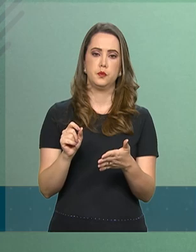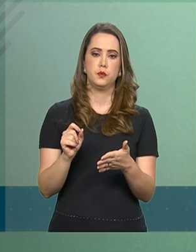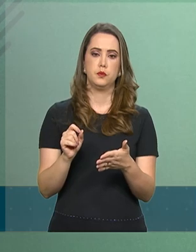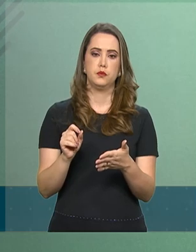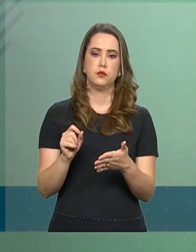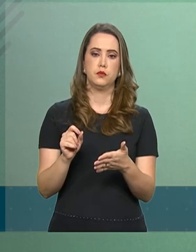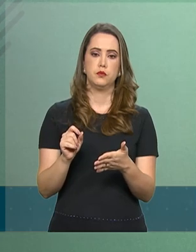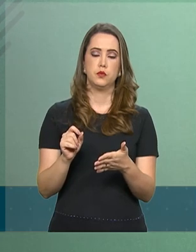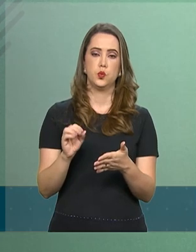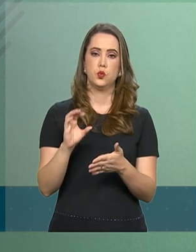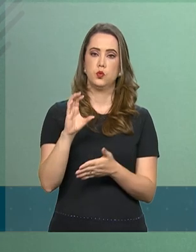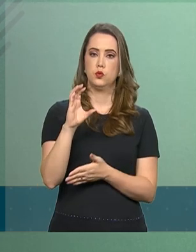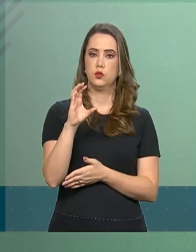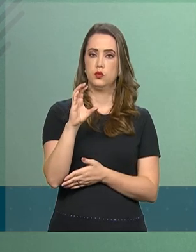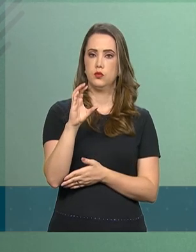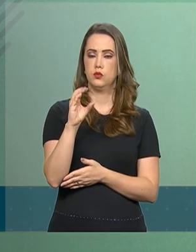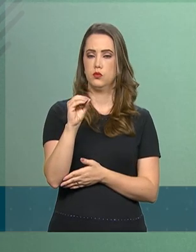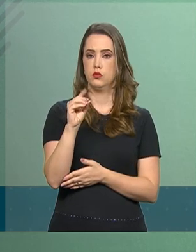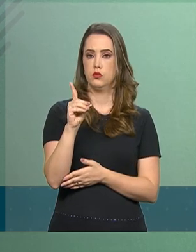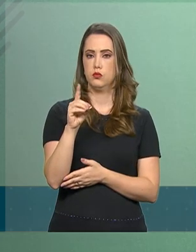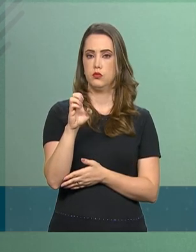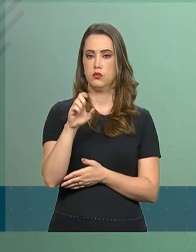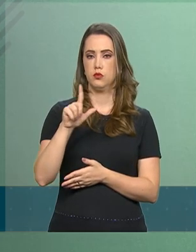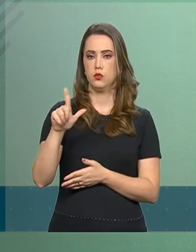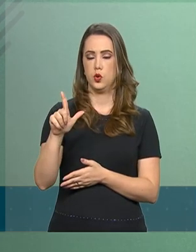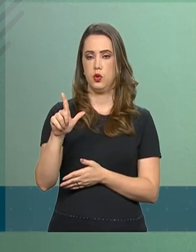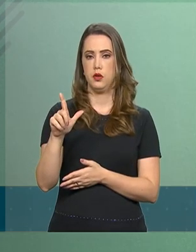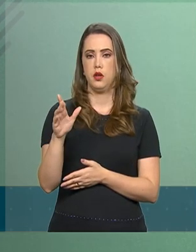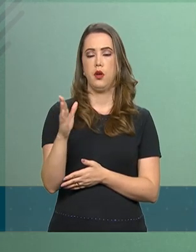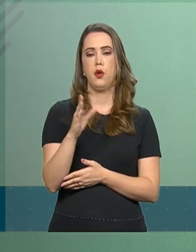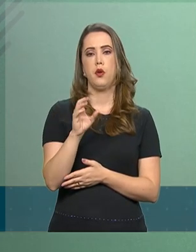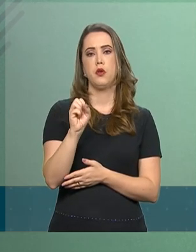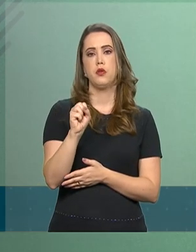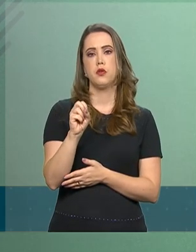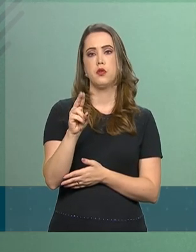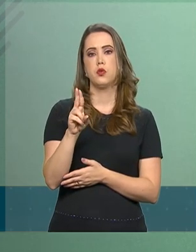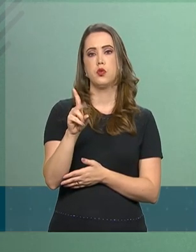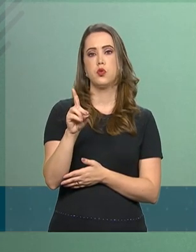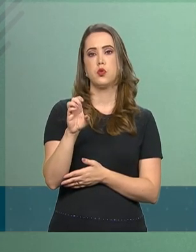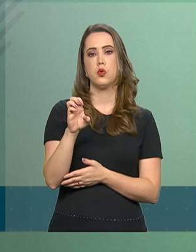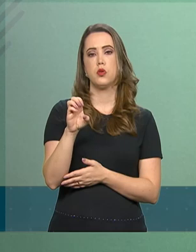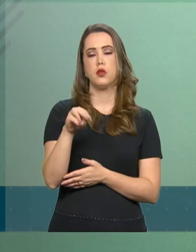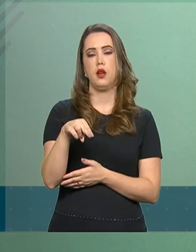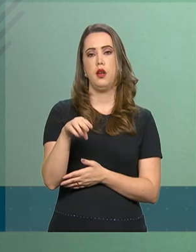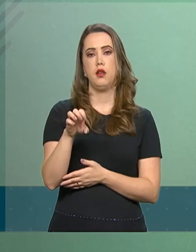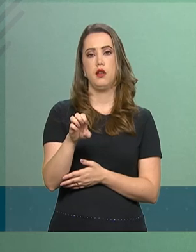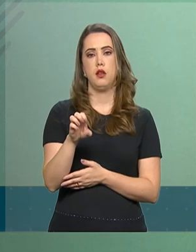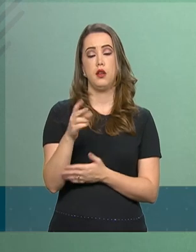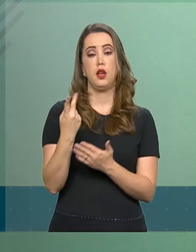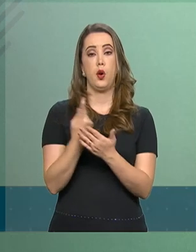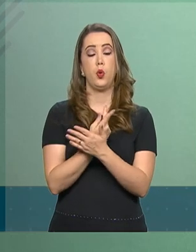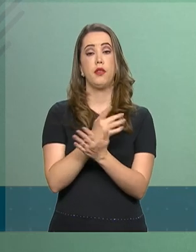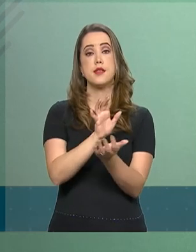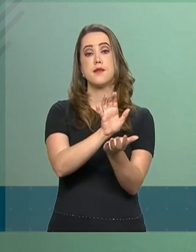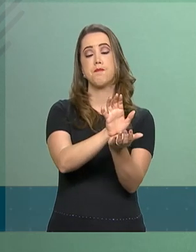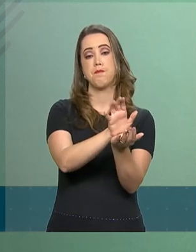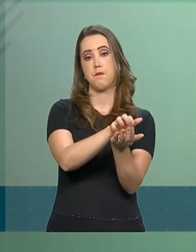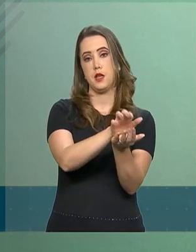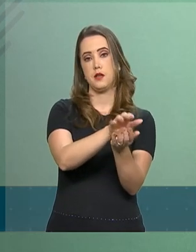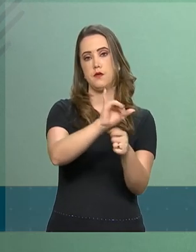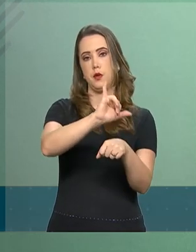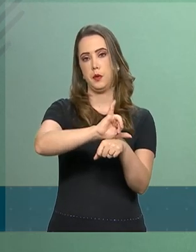sudene que o conselho deliberativo da sudene na cidade do recife